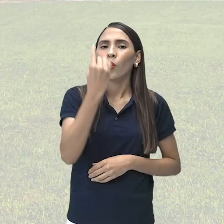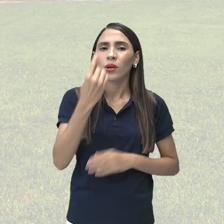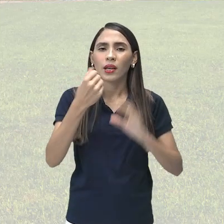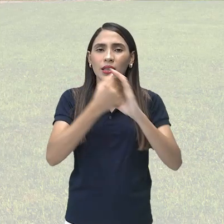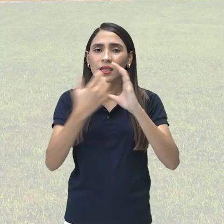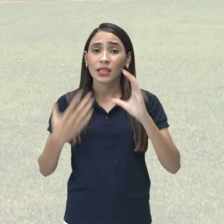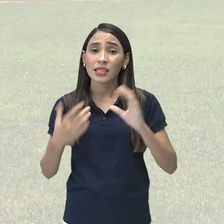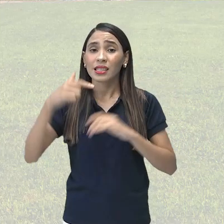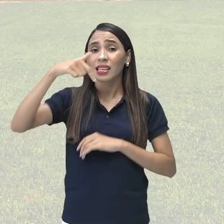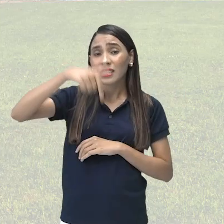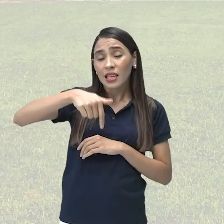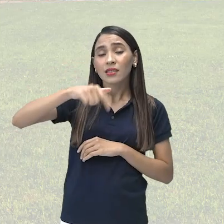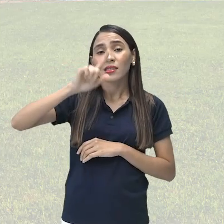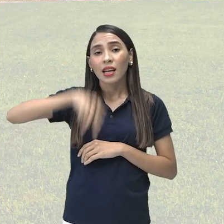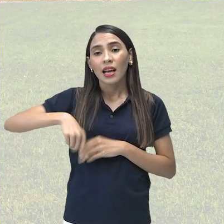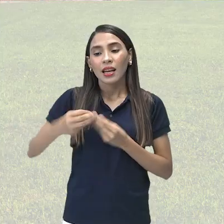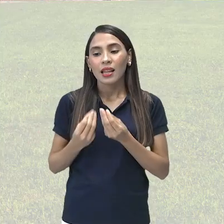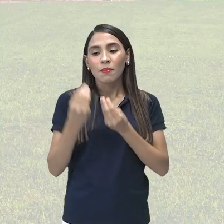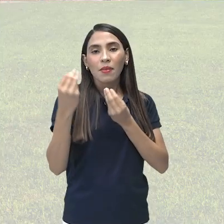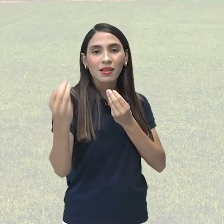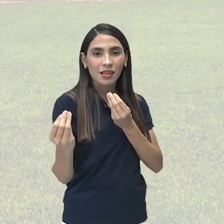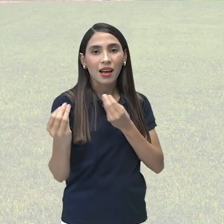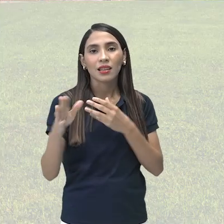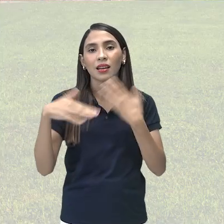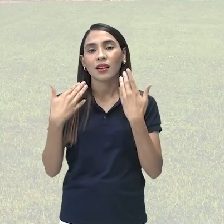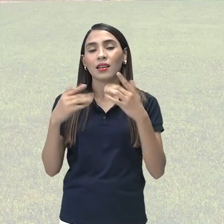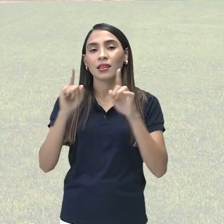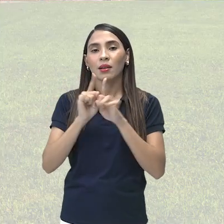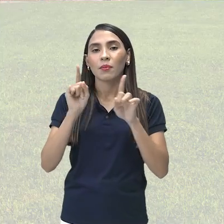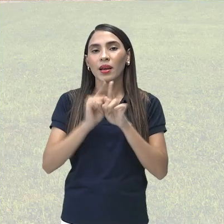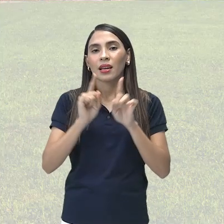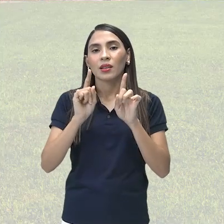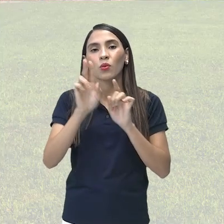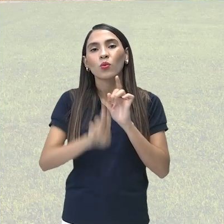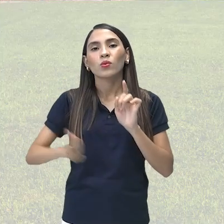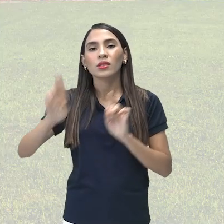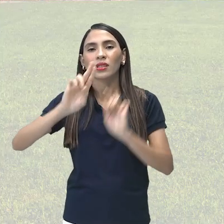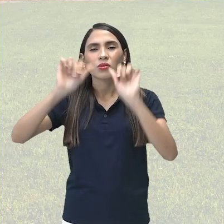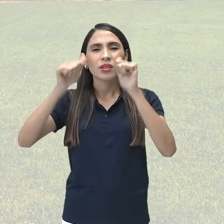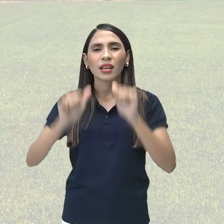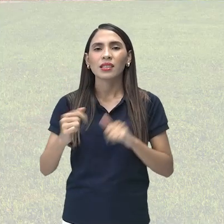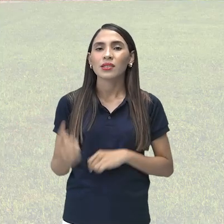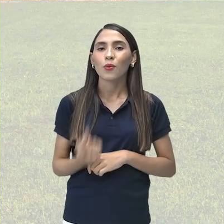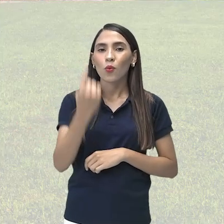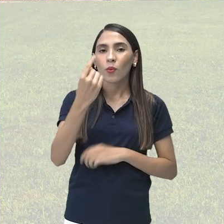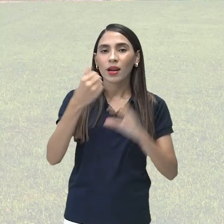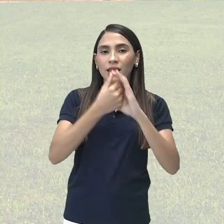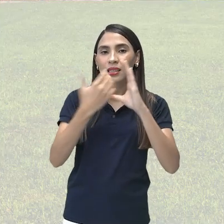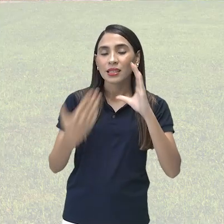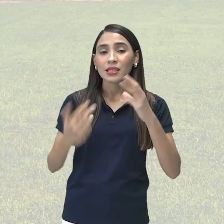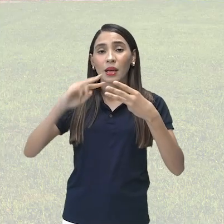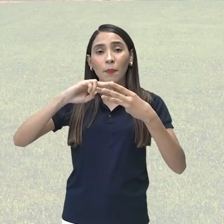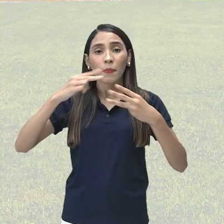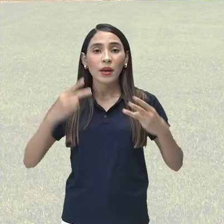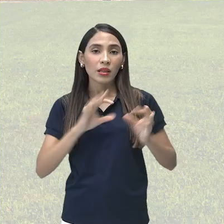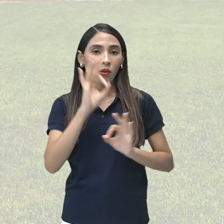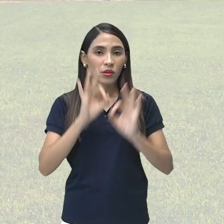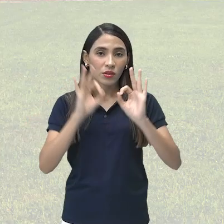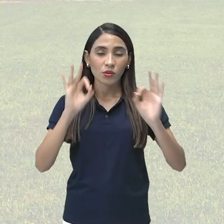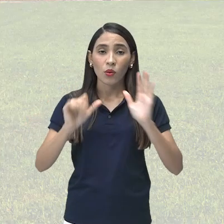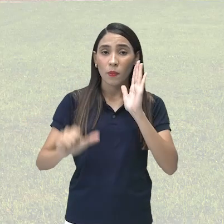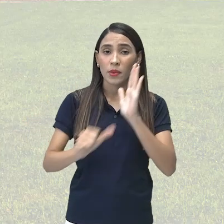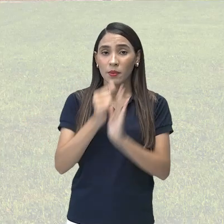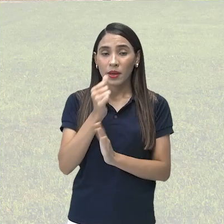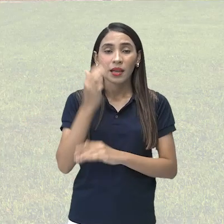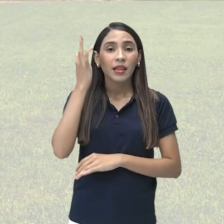dentre essas 7 era transmitida. Através da análise de uma única característica, Mendel elaborou a sua primeira lei